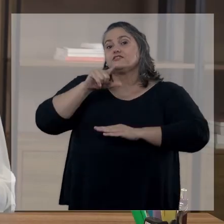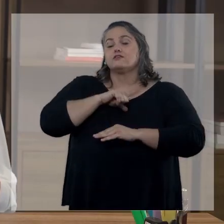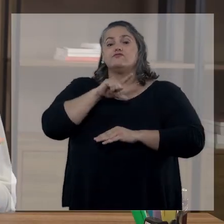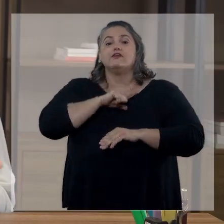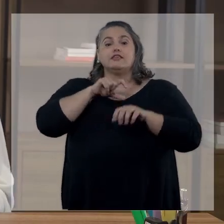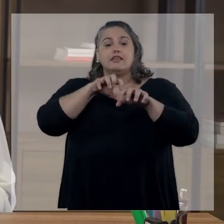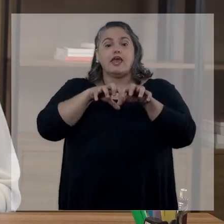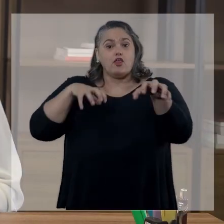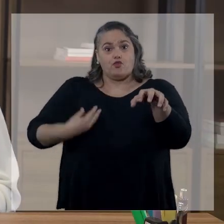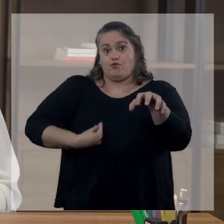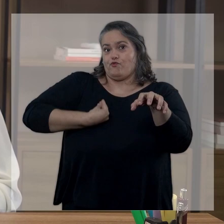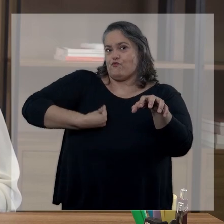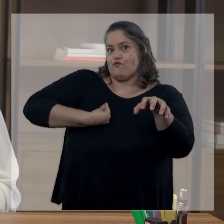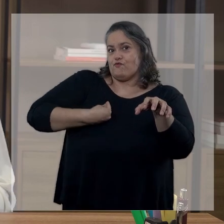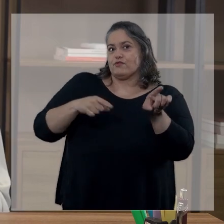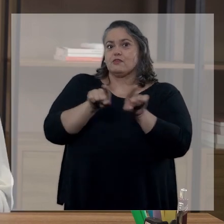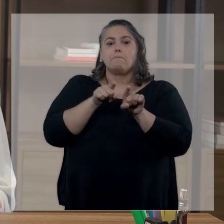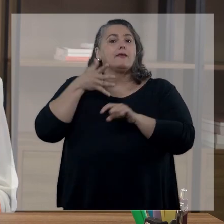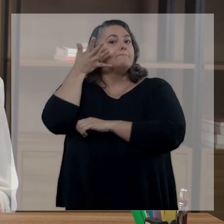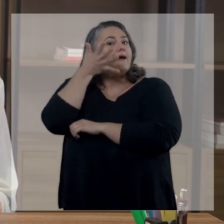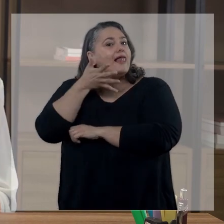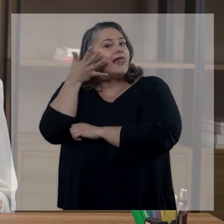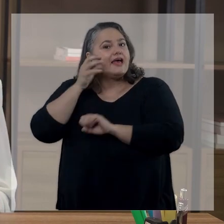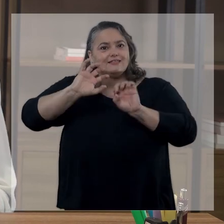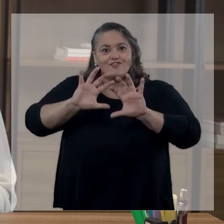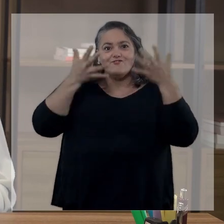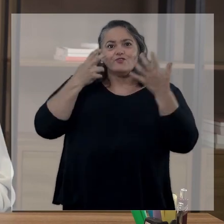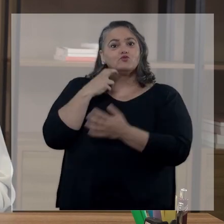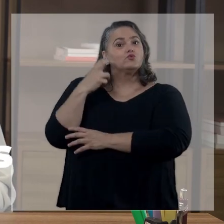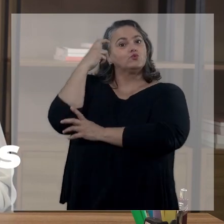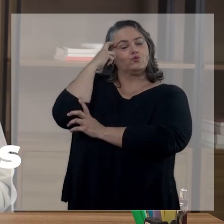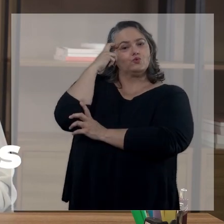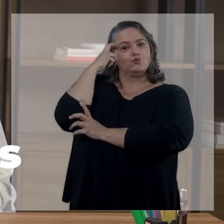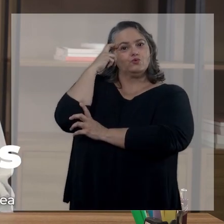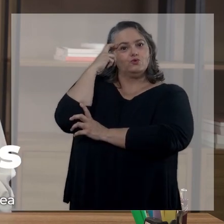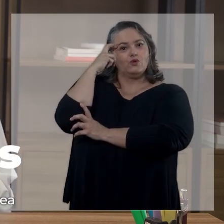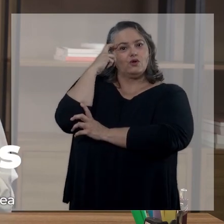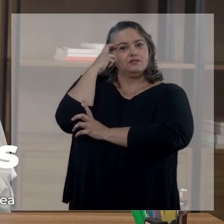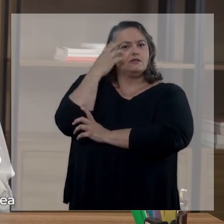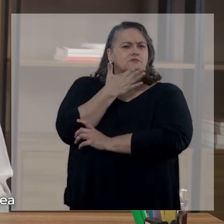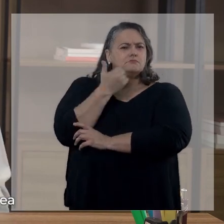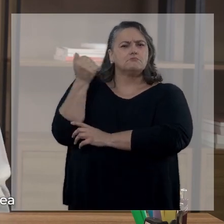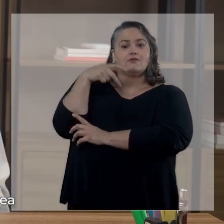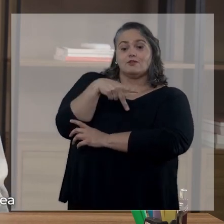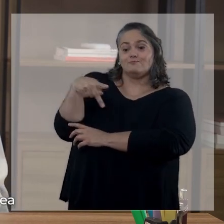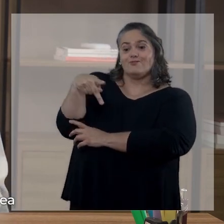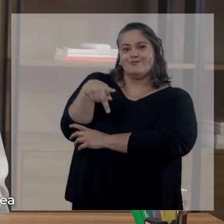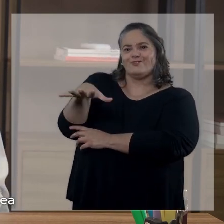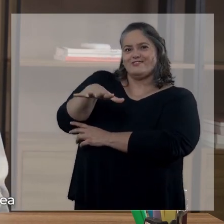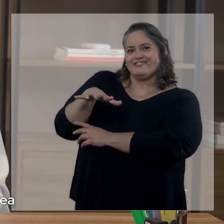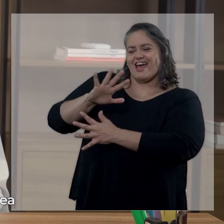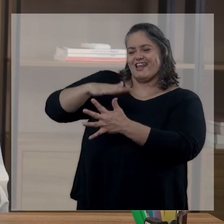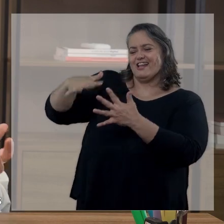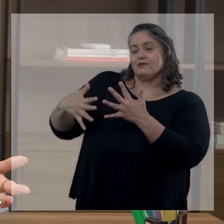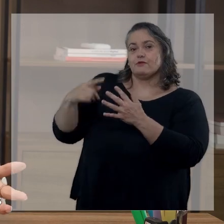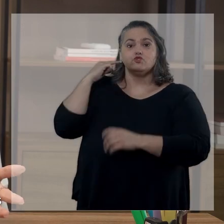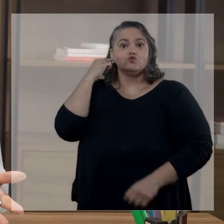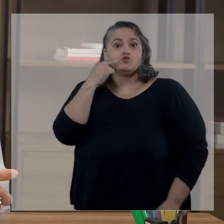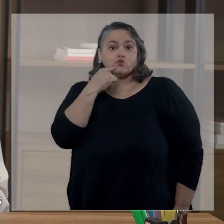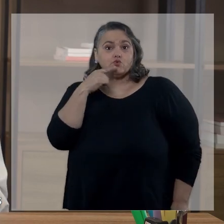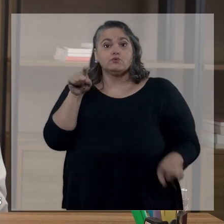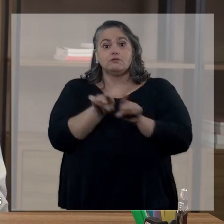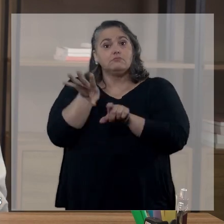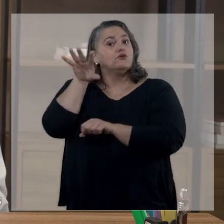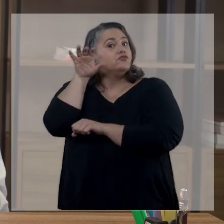Você vai ter aulas ao vivo, além de palestras, eventos culturais e os melhores professores da área, tanto